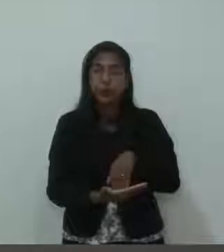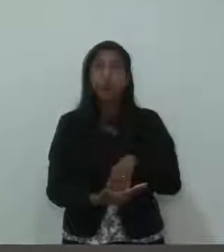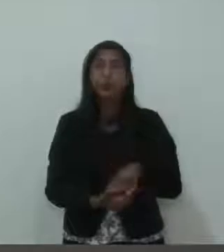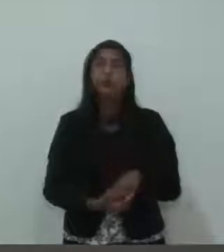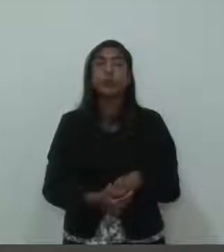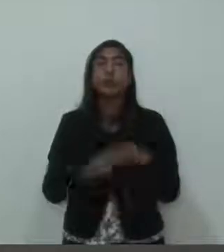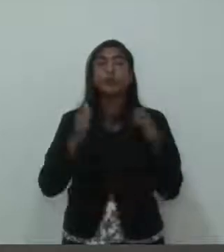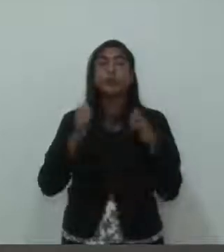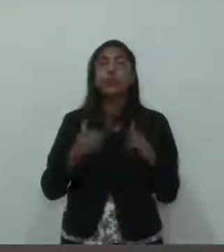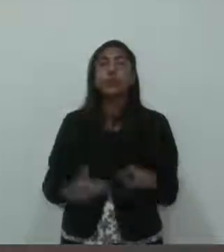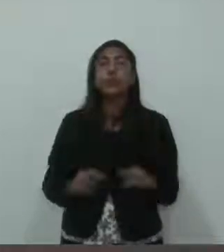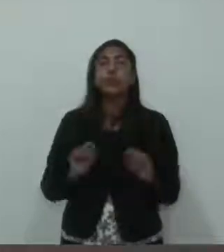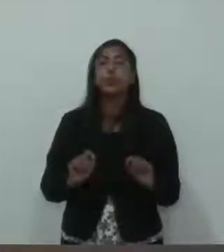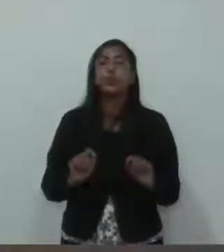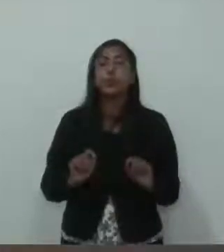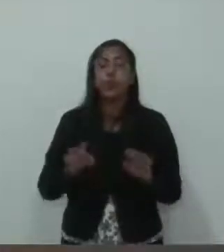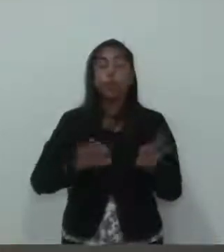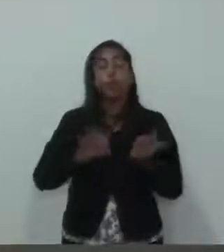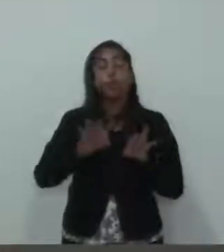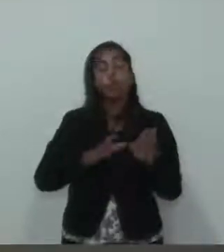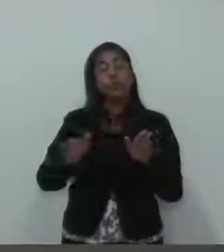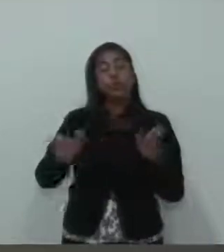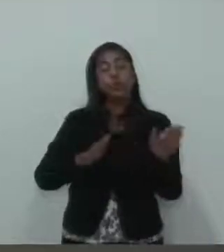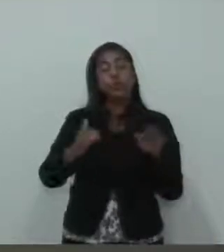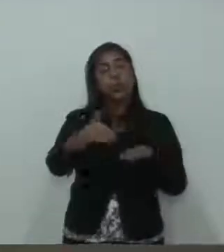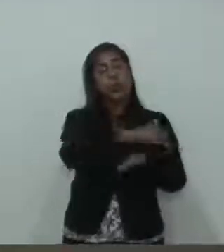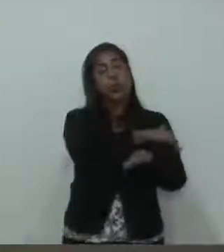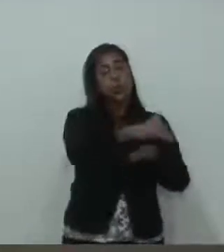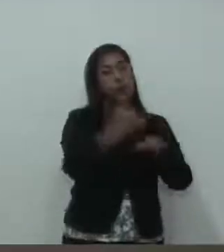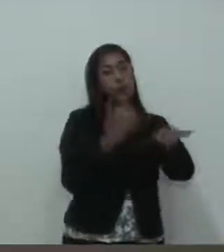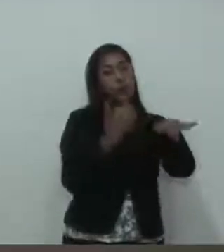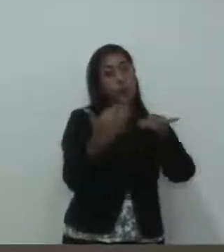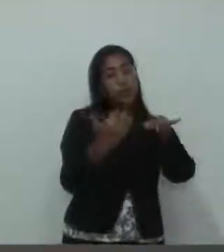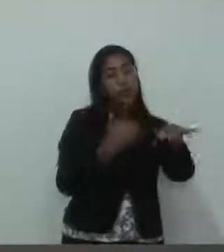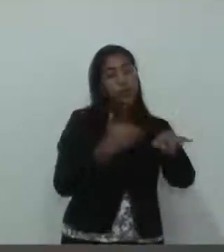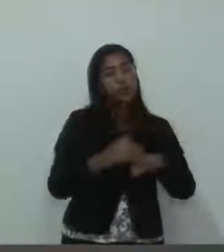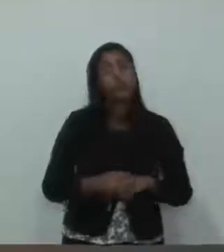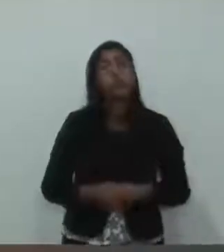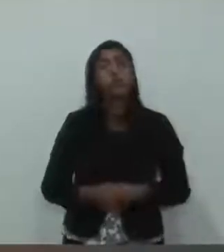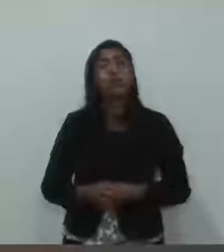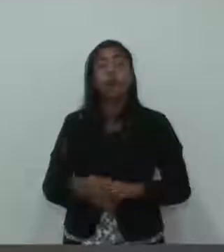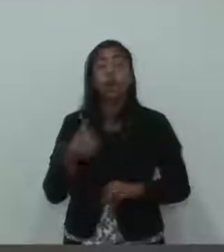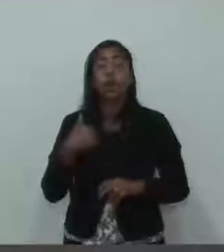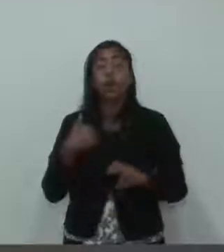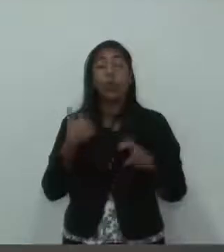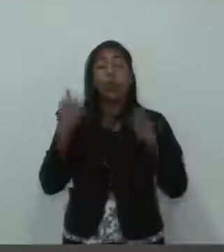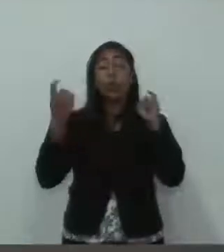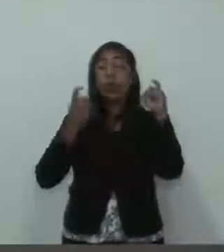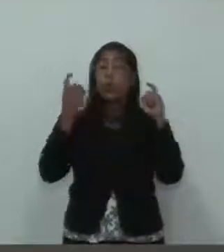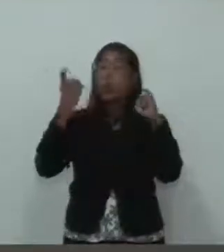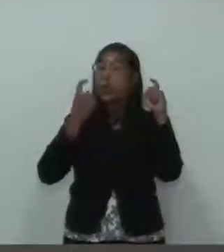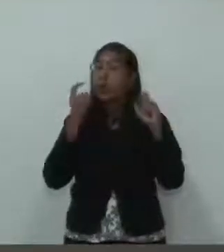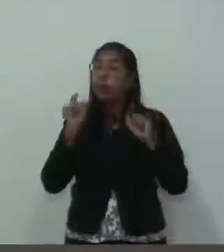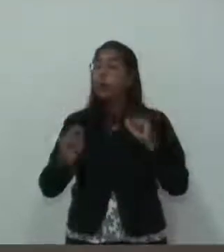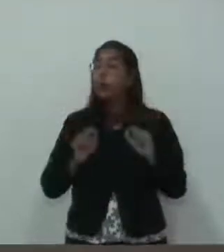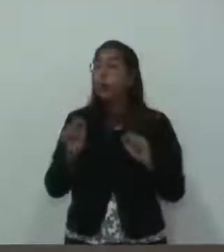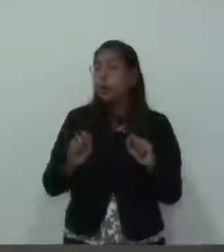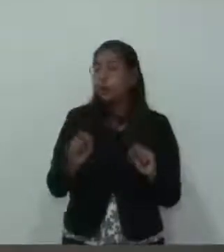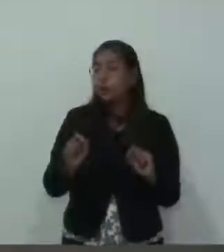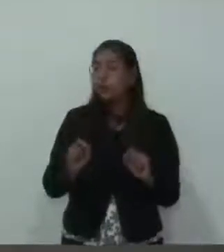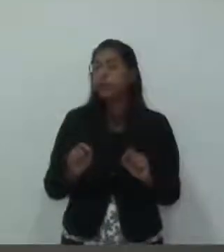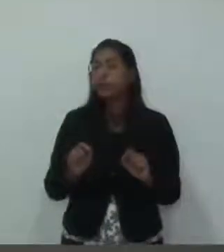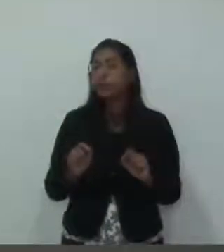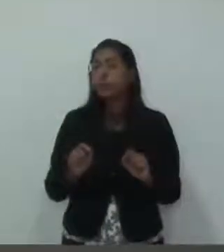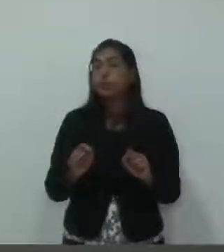para falar especificamente do plano de mobilidade. O que me preocupa da questão do plano que a gente vai aprovar ou